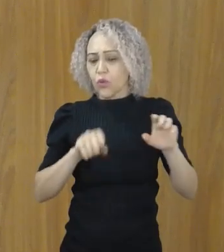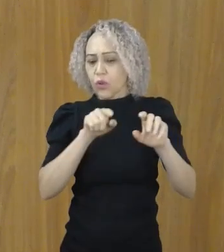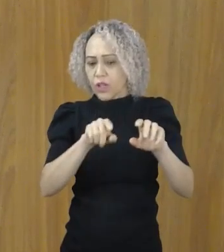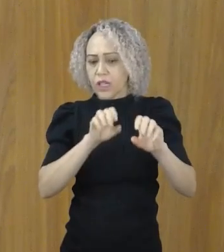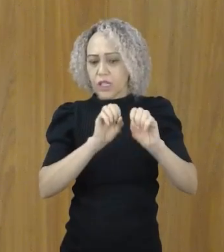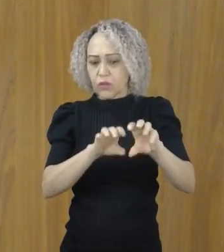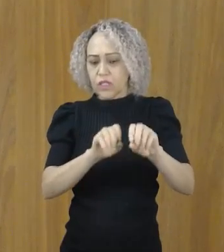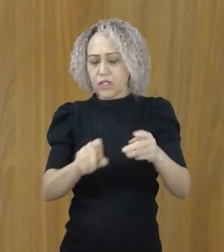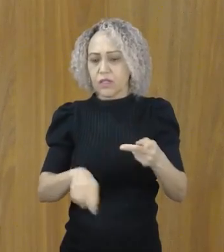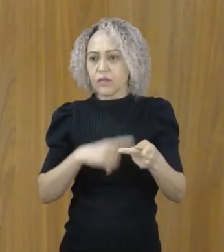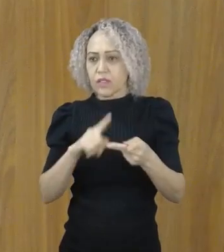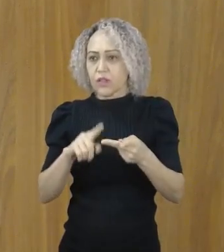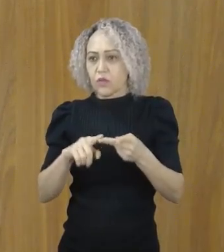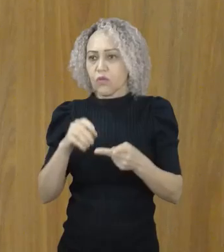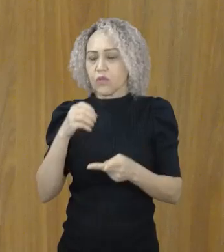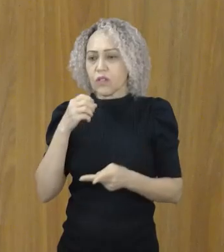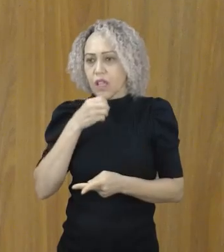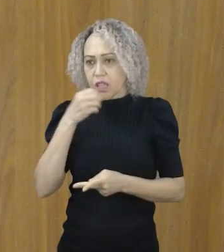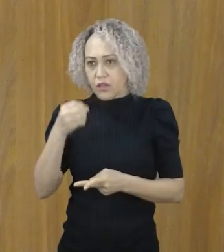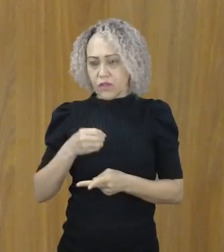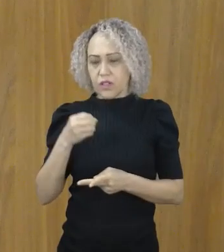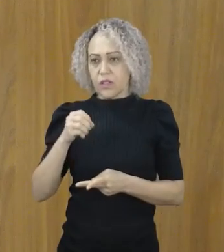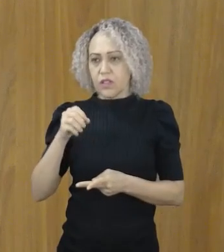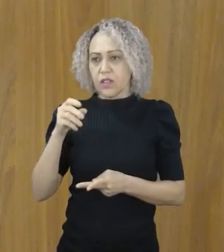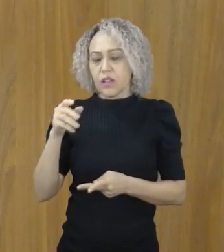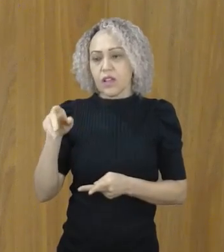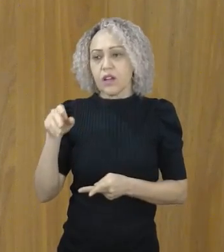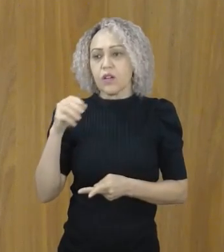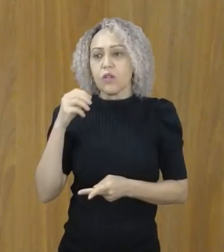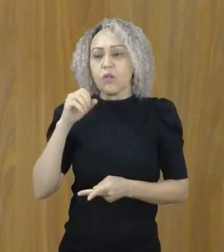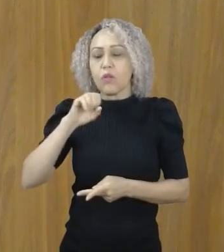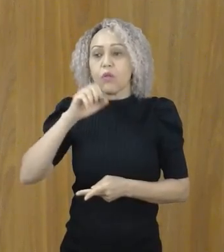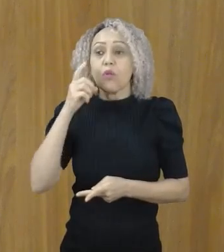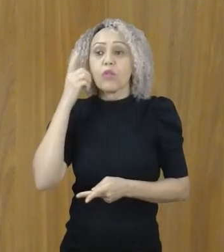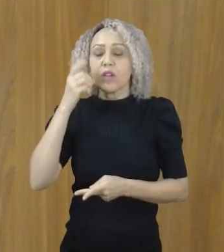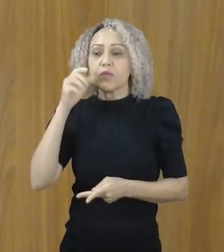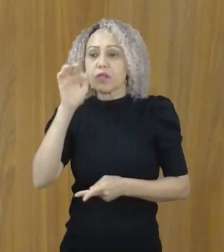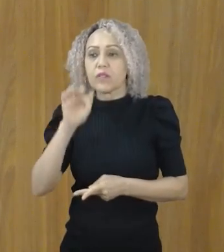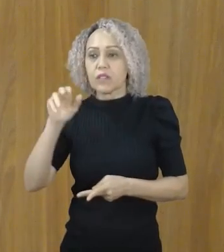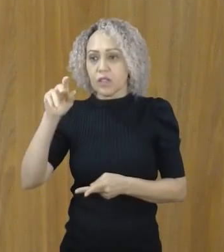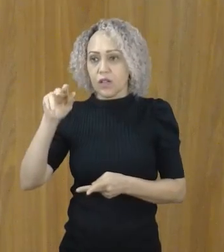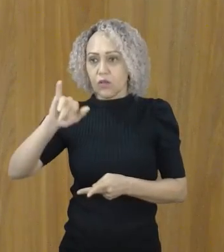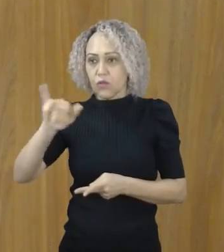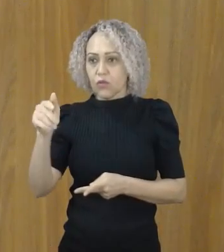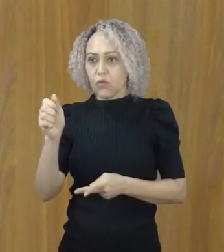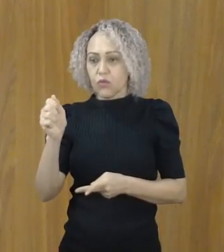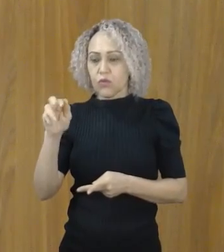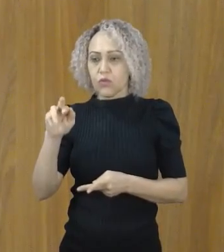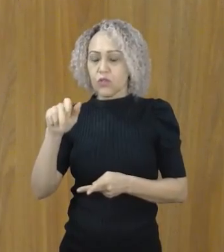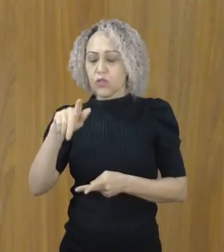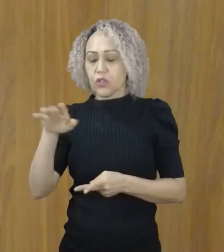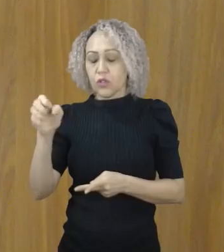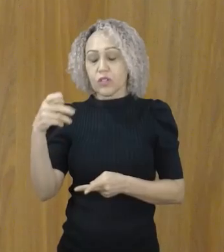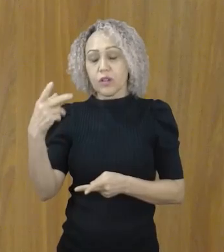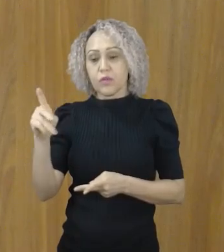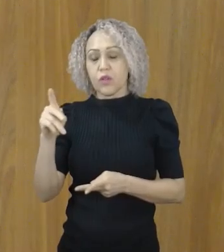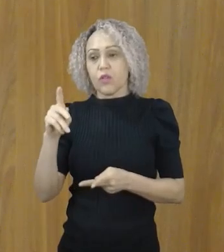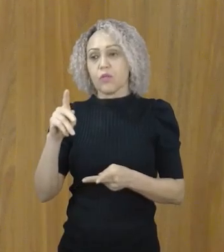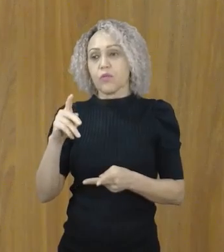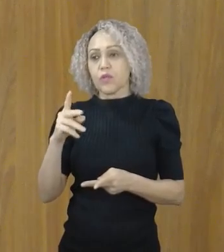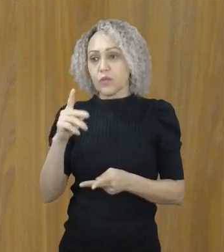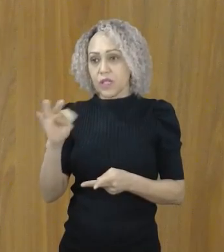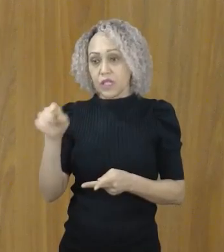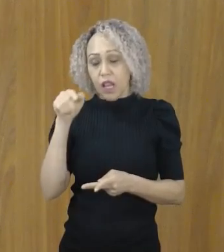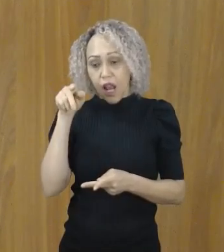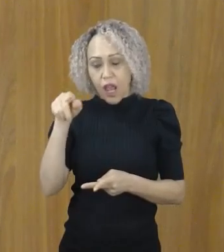com o deputado federal pelo PT da Bahia, Jorge Sola, que analisa os investimentos em saúde também em 2023, no primeiro